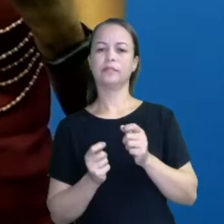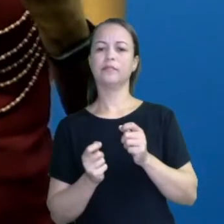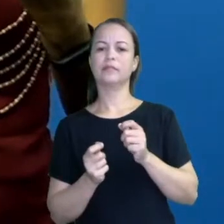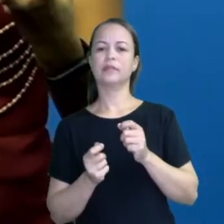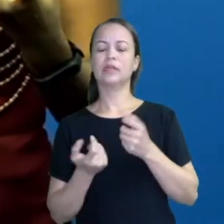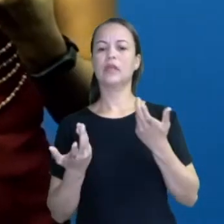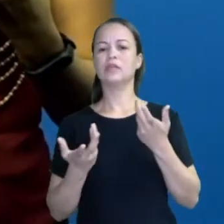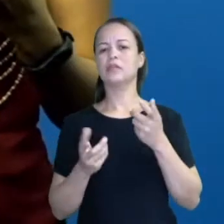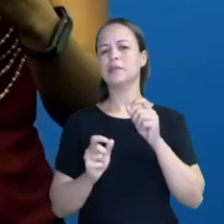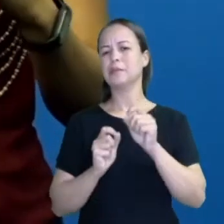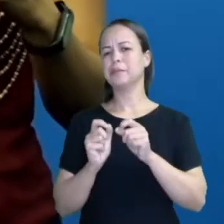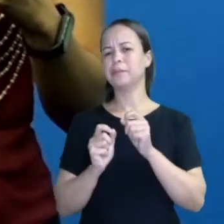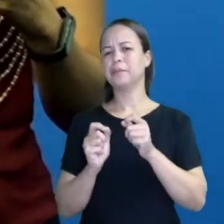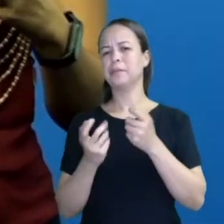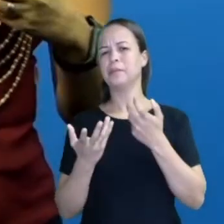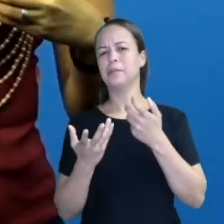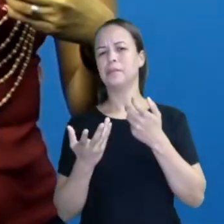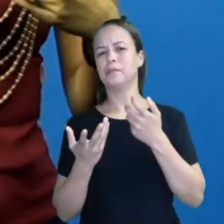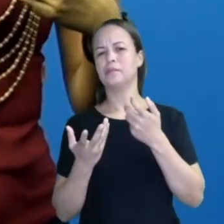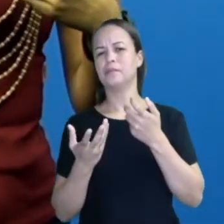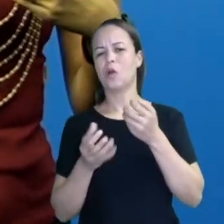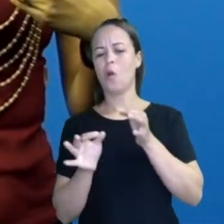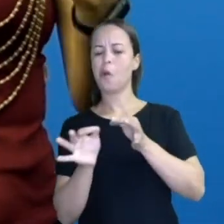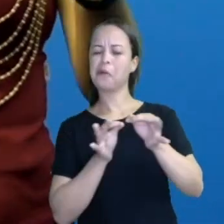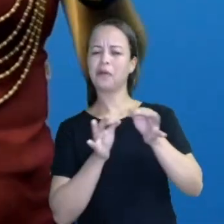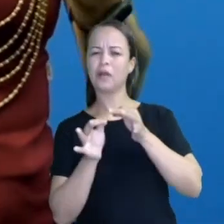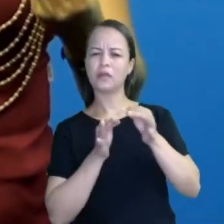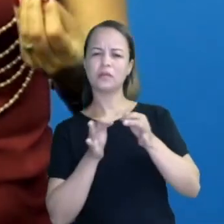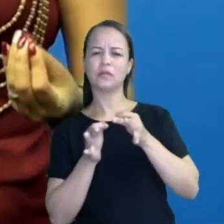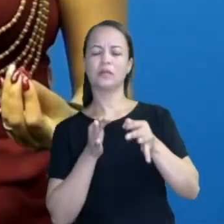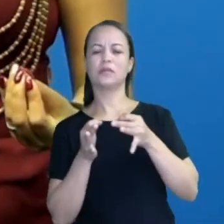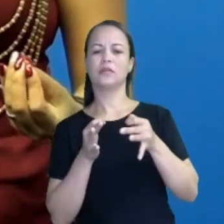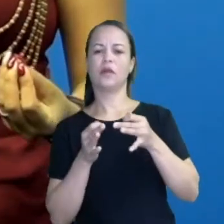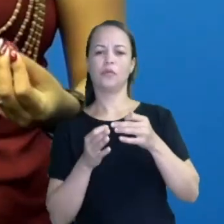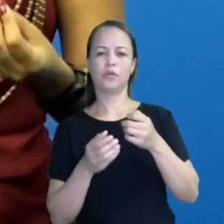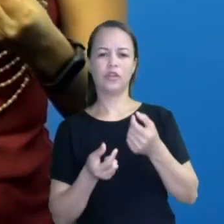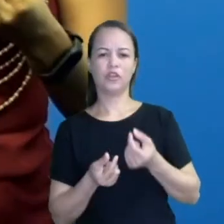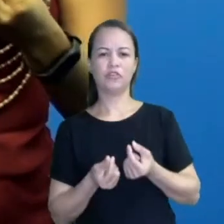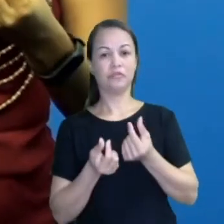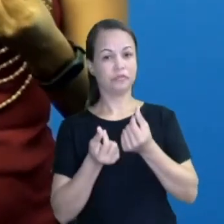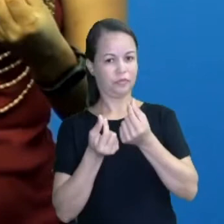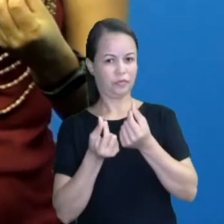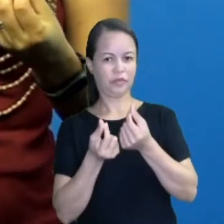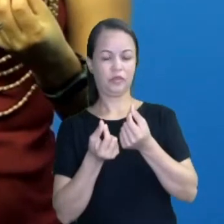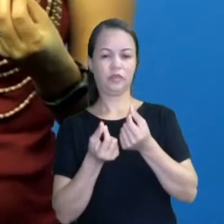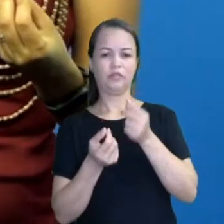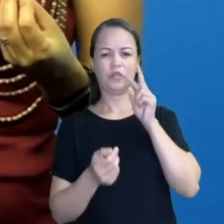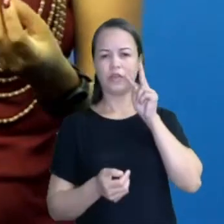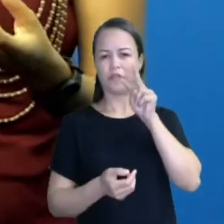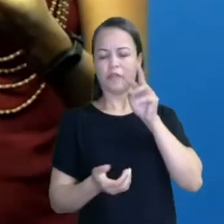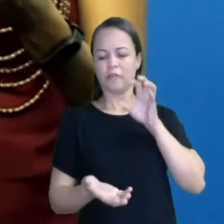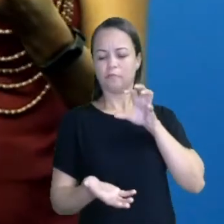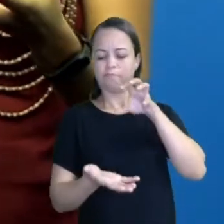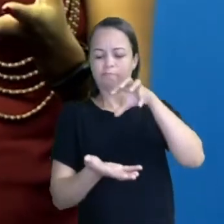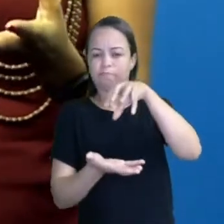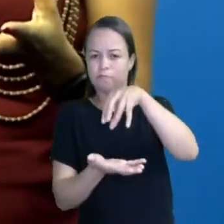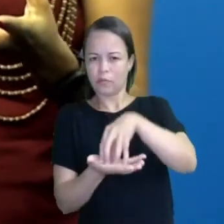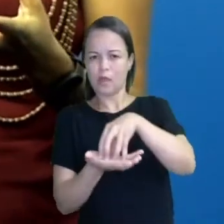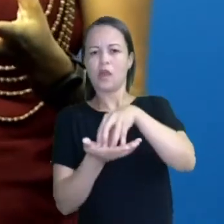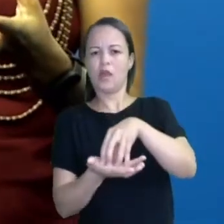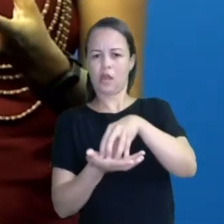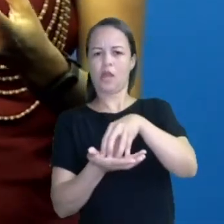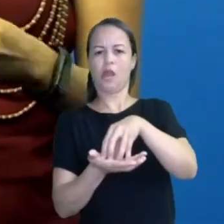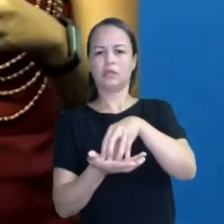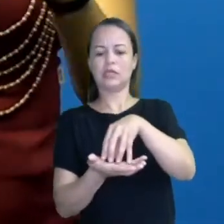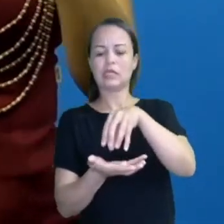esse planejamento, geralmente esse investimento, você vê muito fixado nos grandes